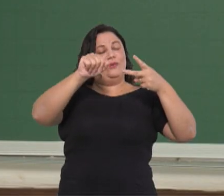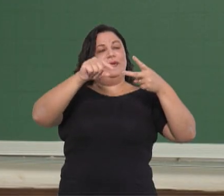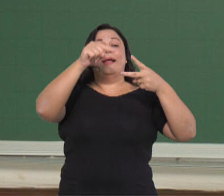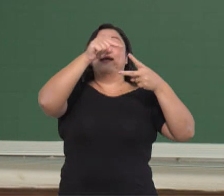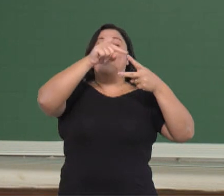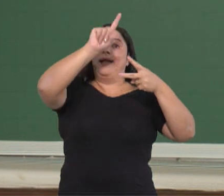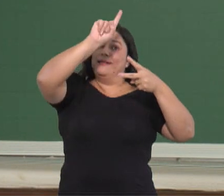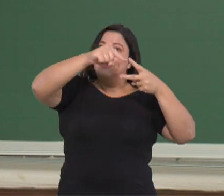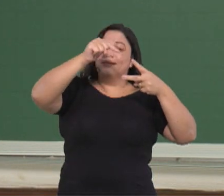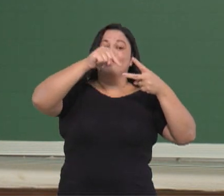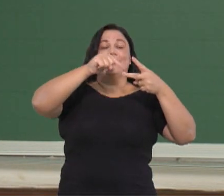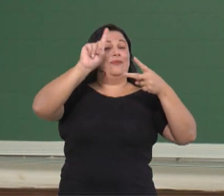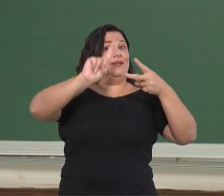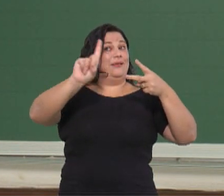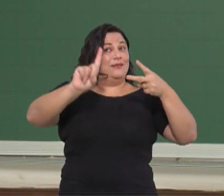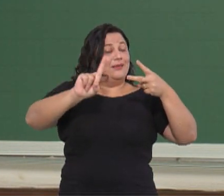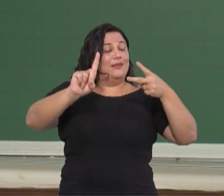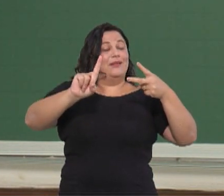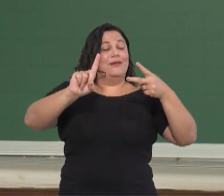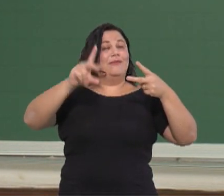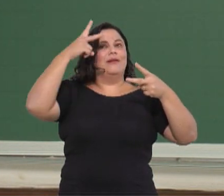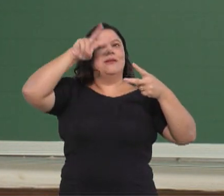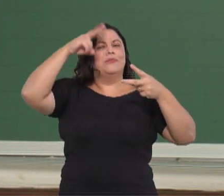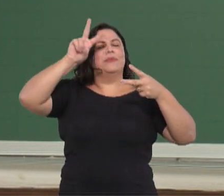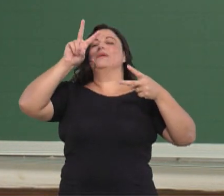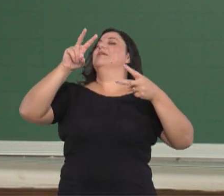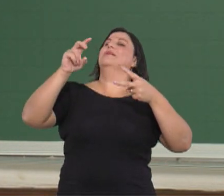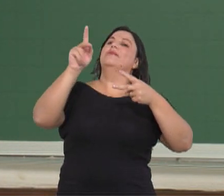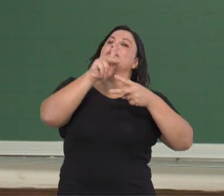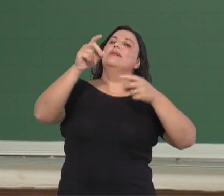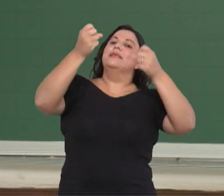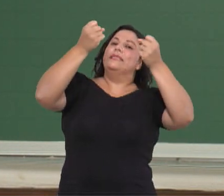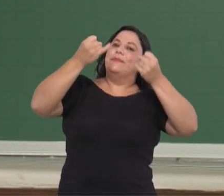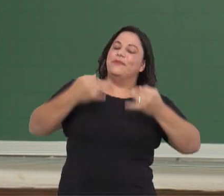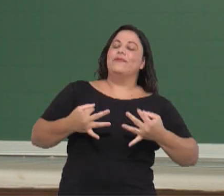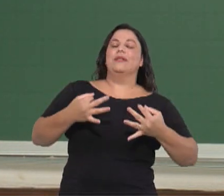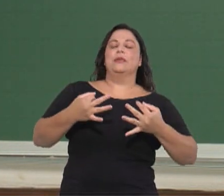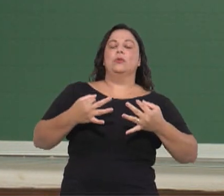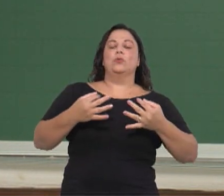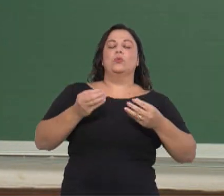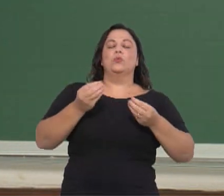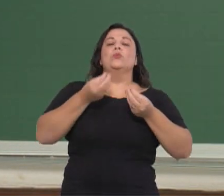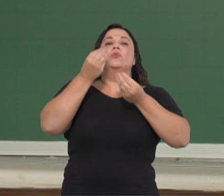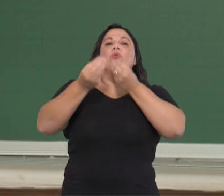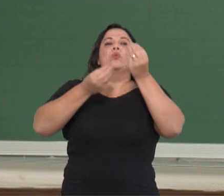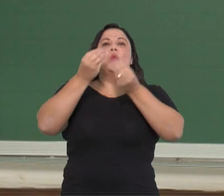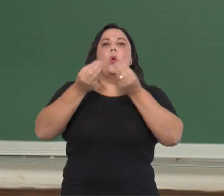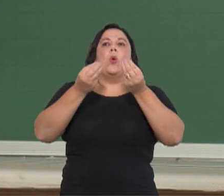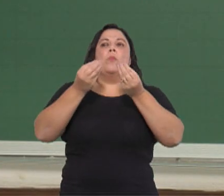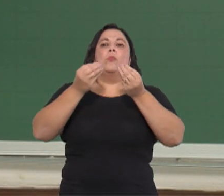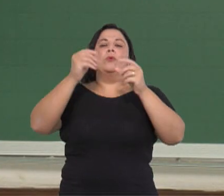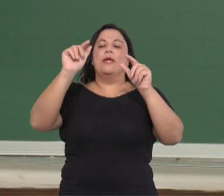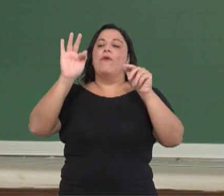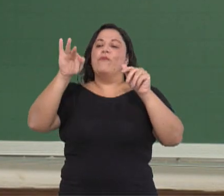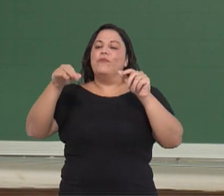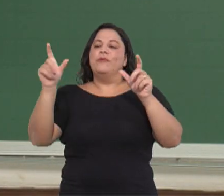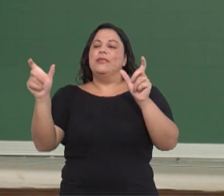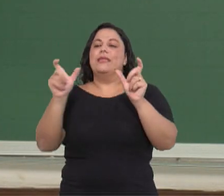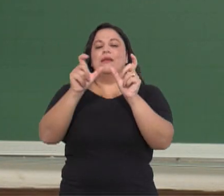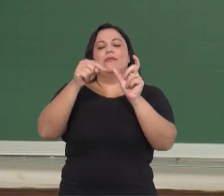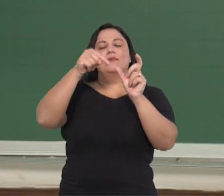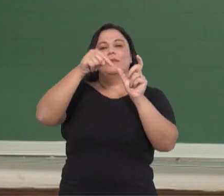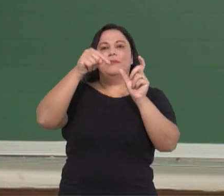outra não. Lembrando que nós sempre falamos das finalizações. Então, dica para